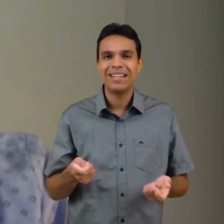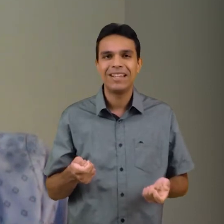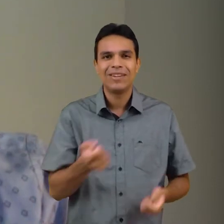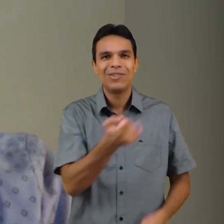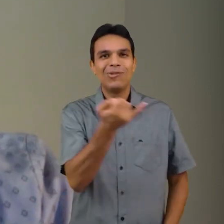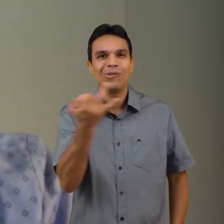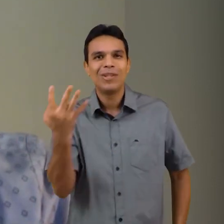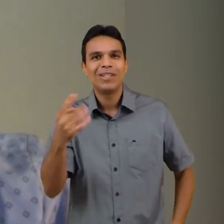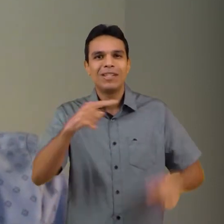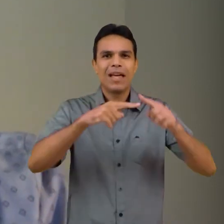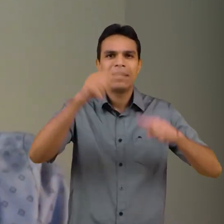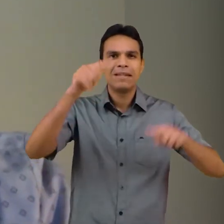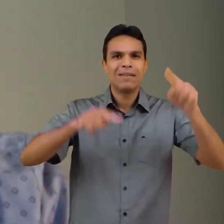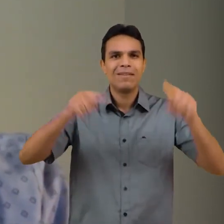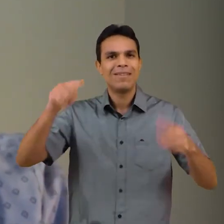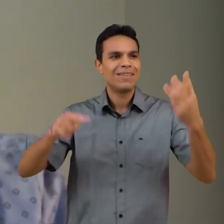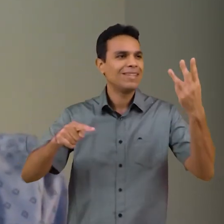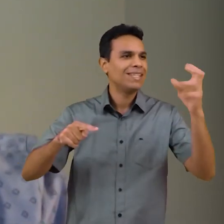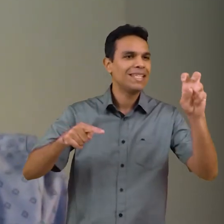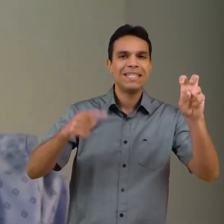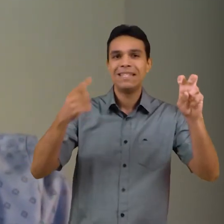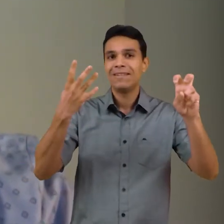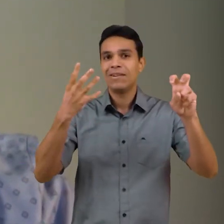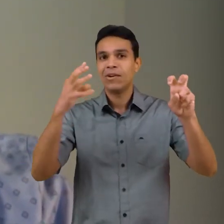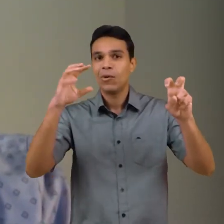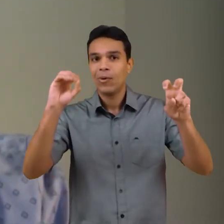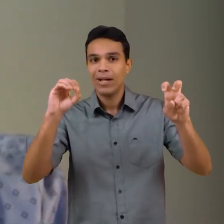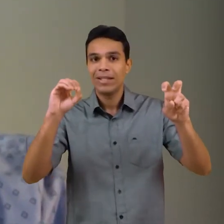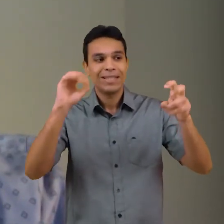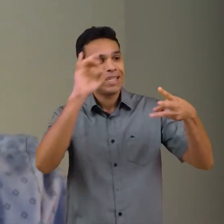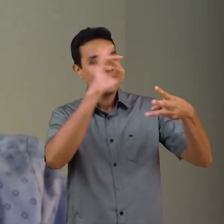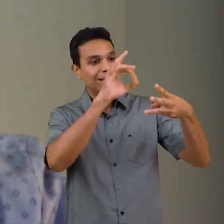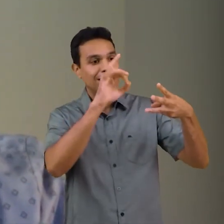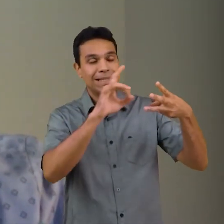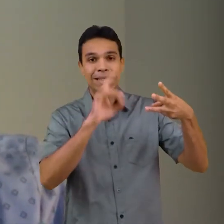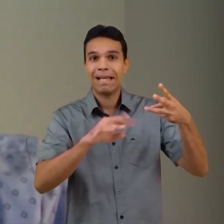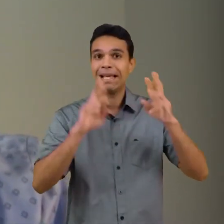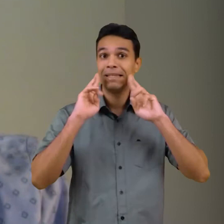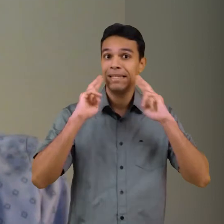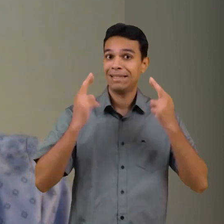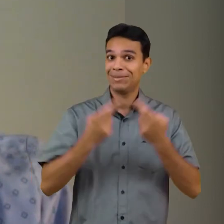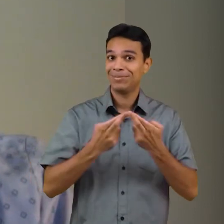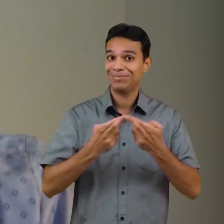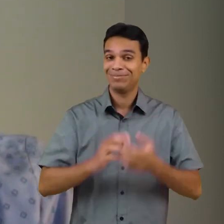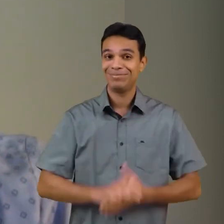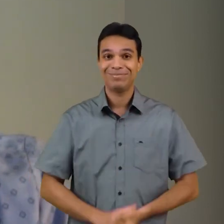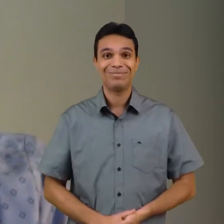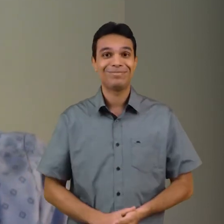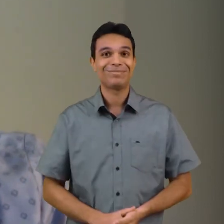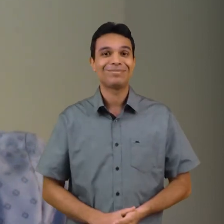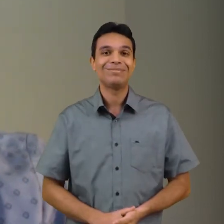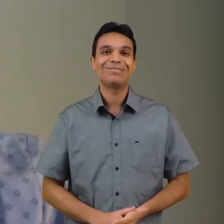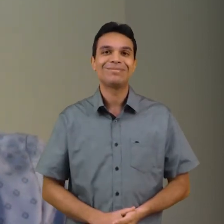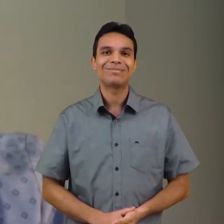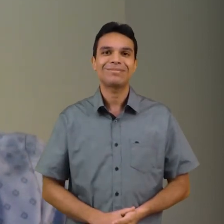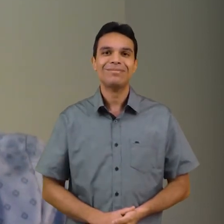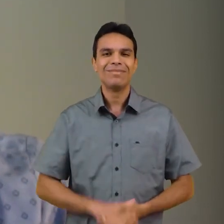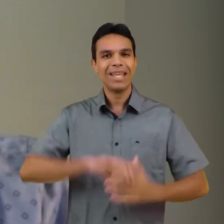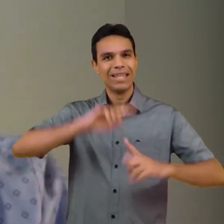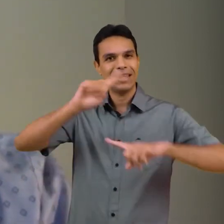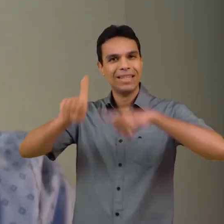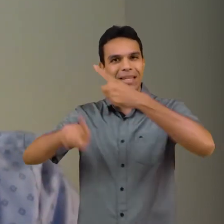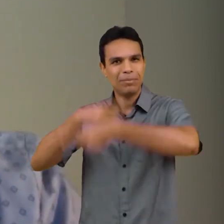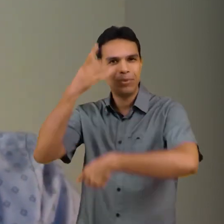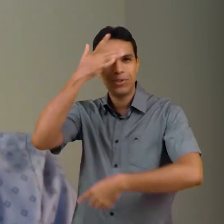foi muito sólida, com números variando entre 35 e 40 pessoas a cada encontro. Fora as pessoas que